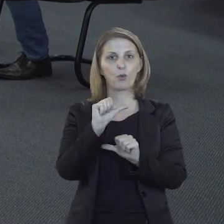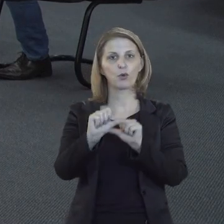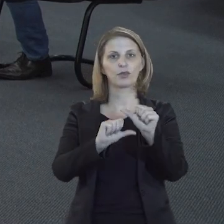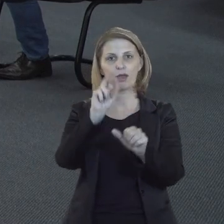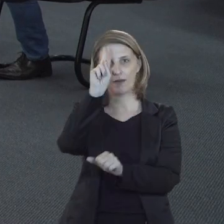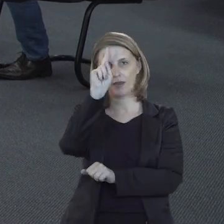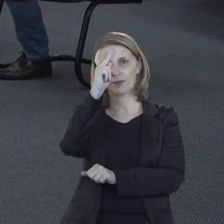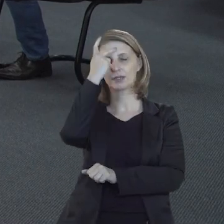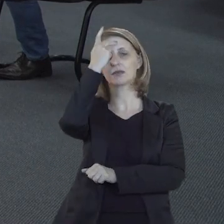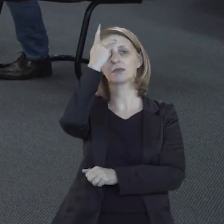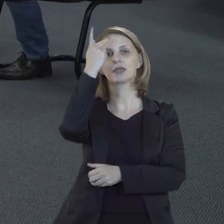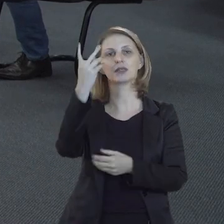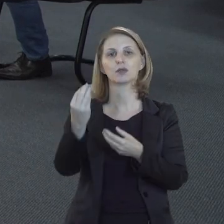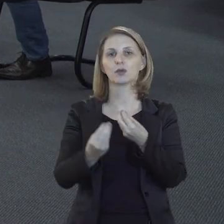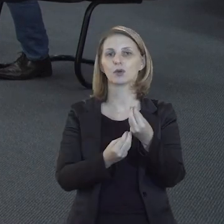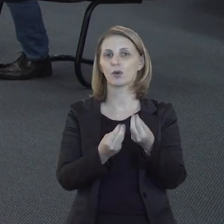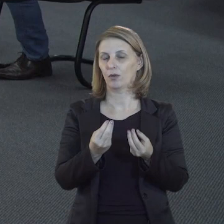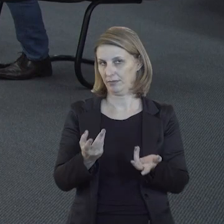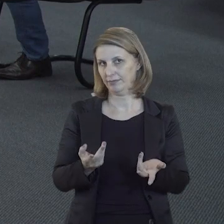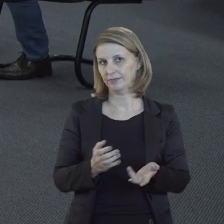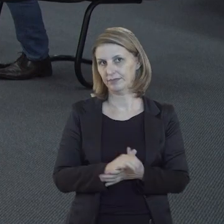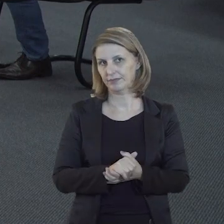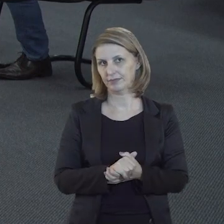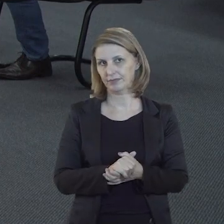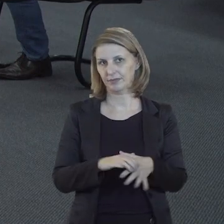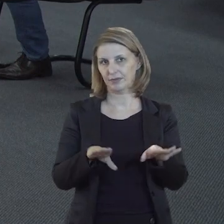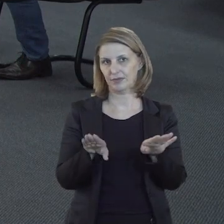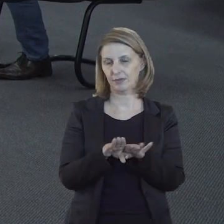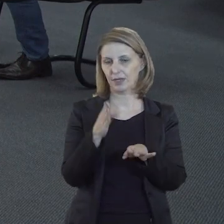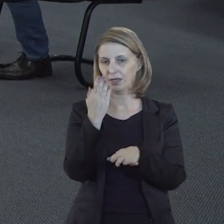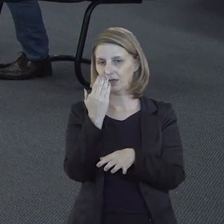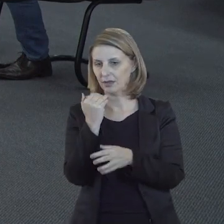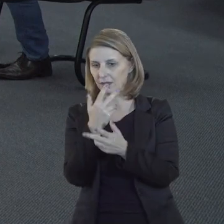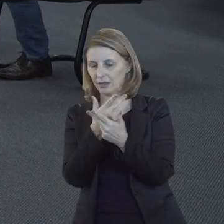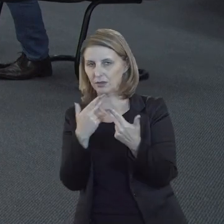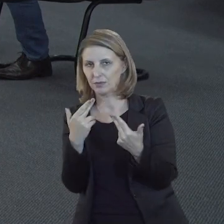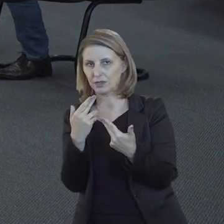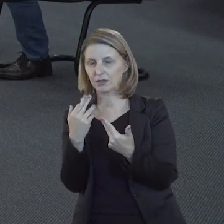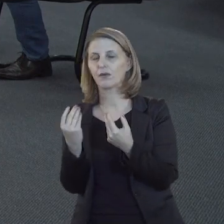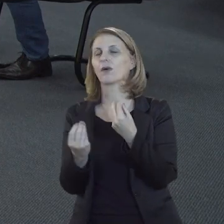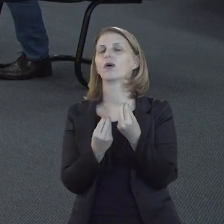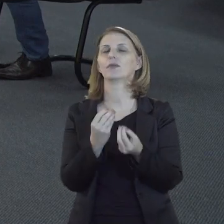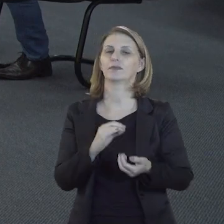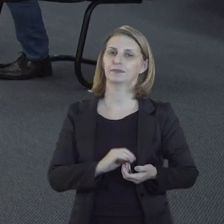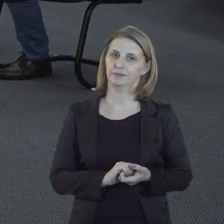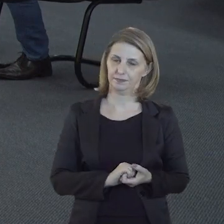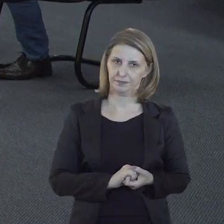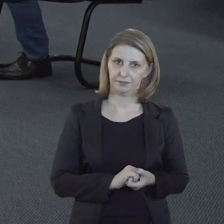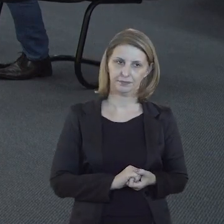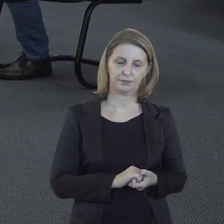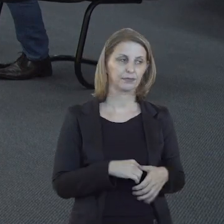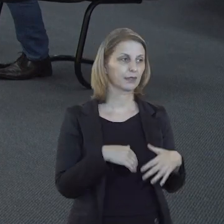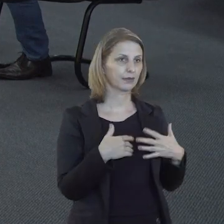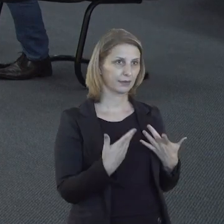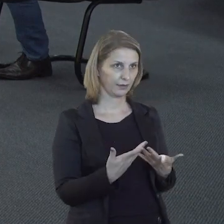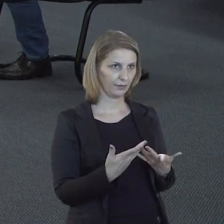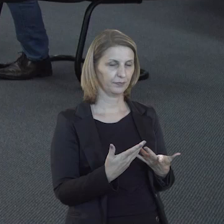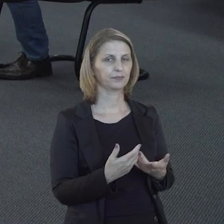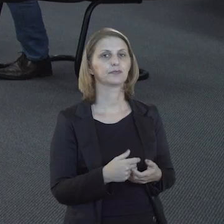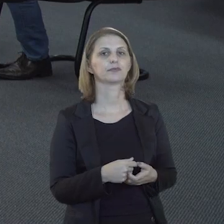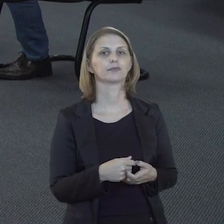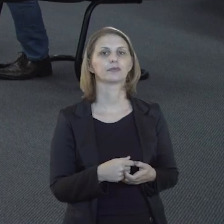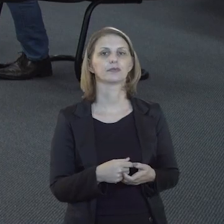hábitos, né? De pensamento e relacionados também à questão alimentar. O que você poderia colocar para a gente,